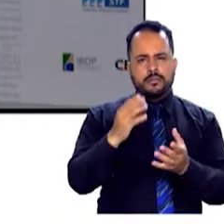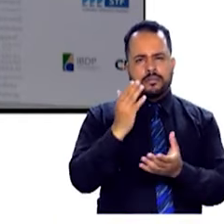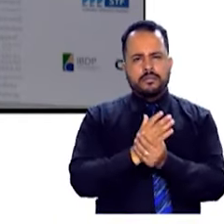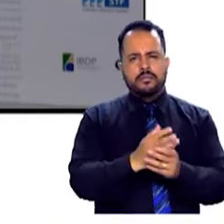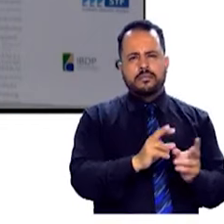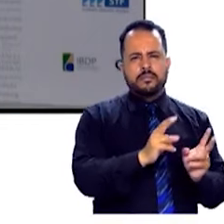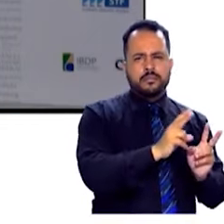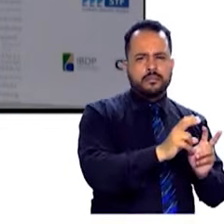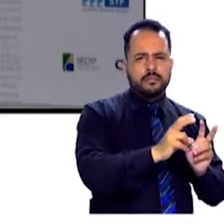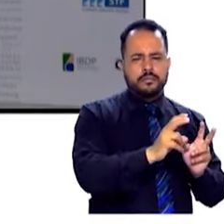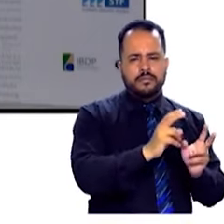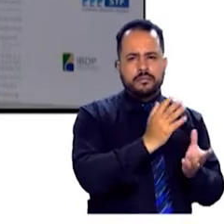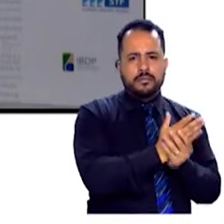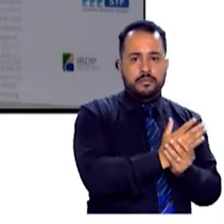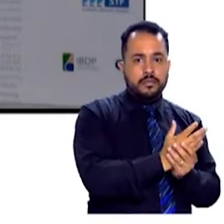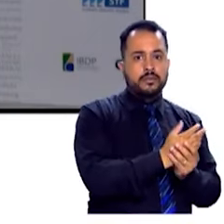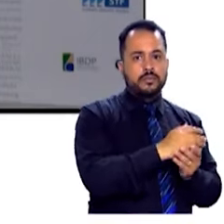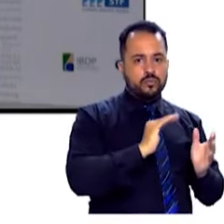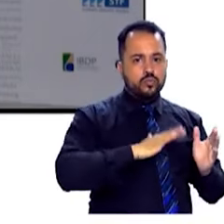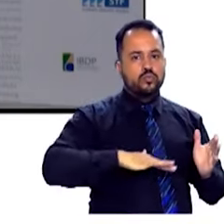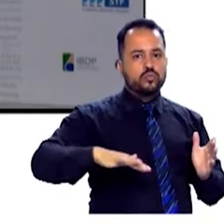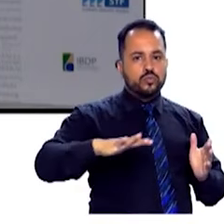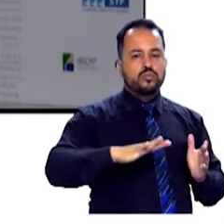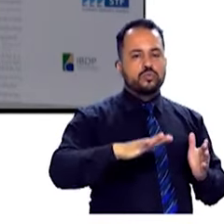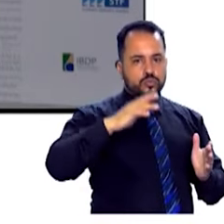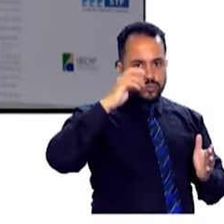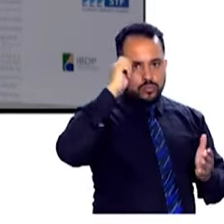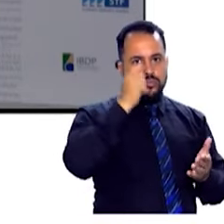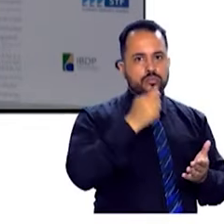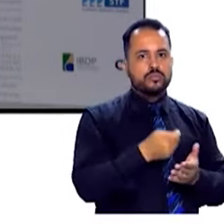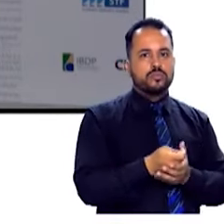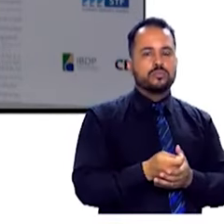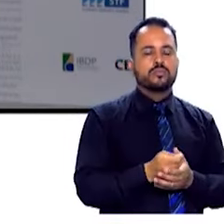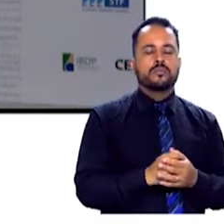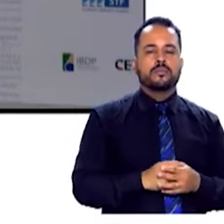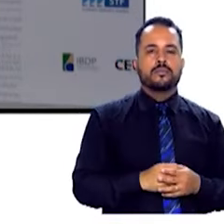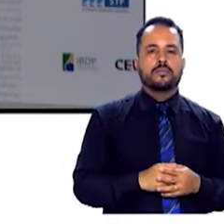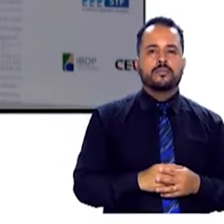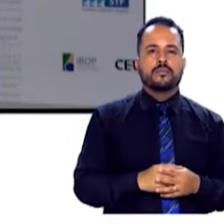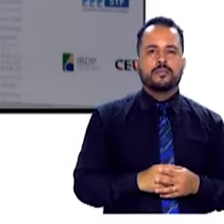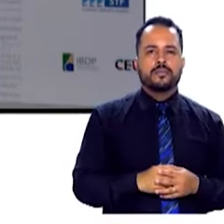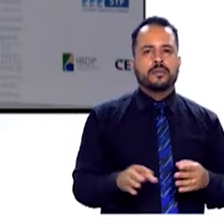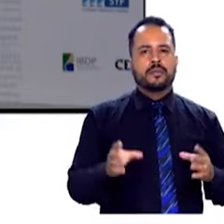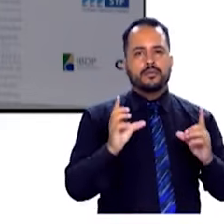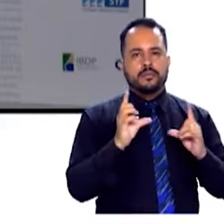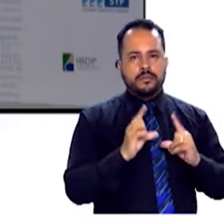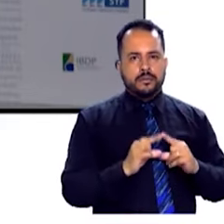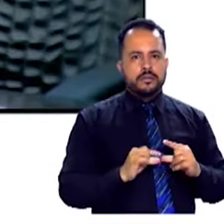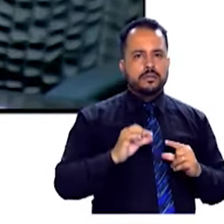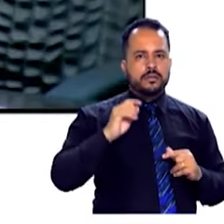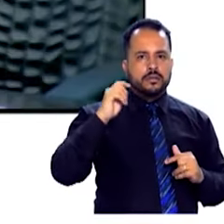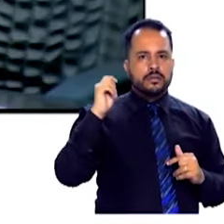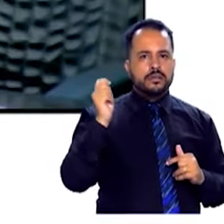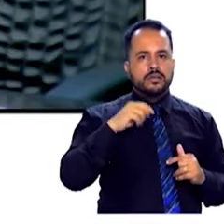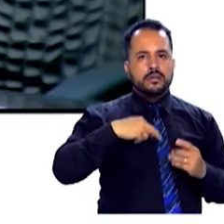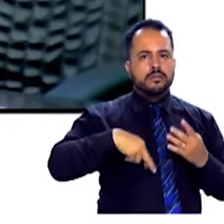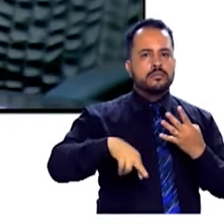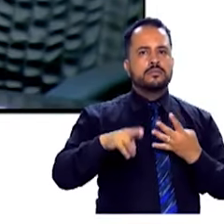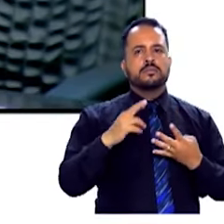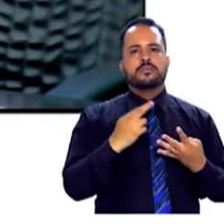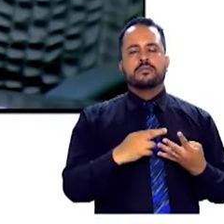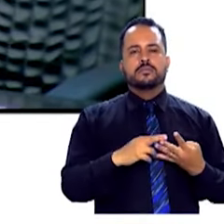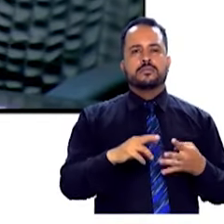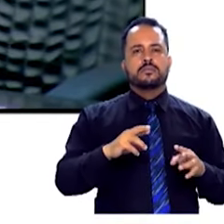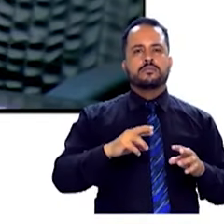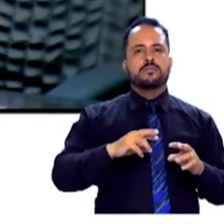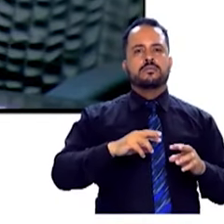portanto você tá criando um irdr eh sobre questões de baixa relevância para fins de descabimento de recurso extraordinário Ou seja a repercussão